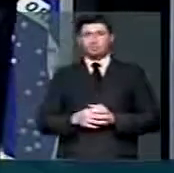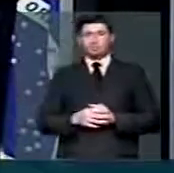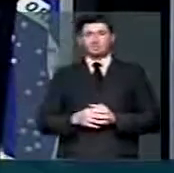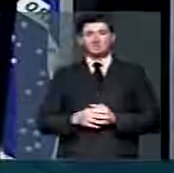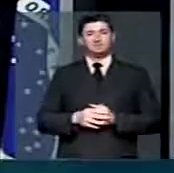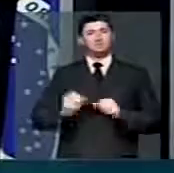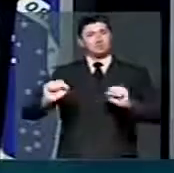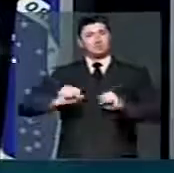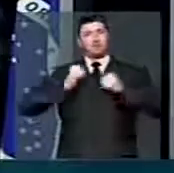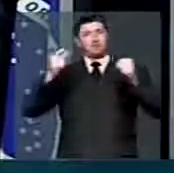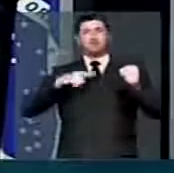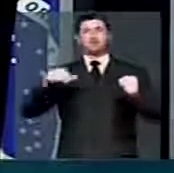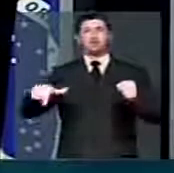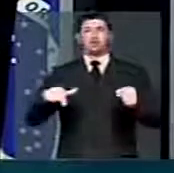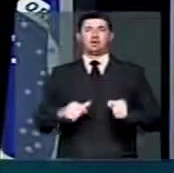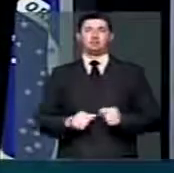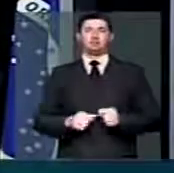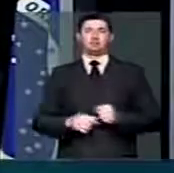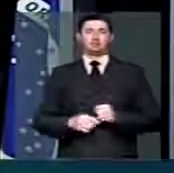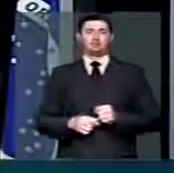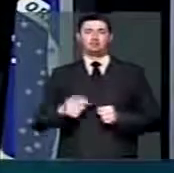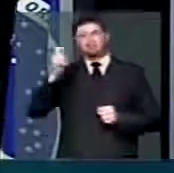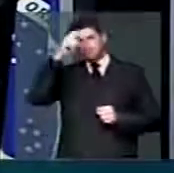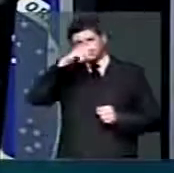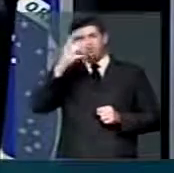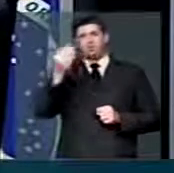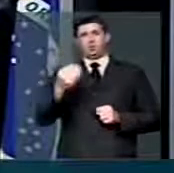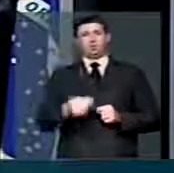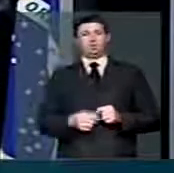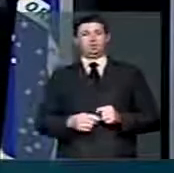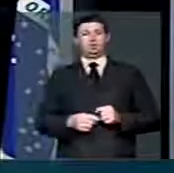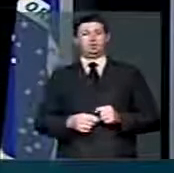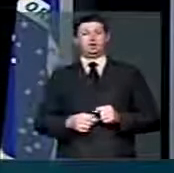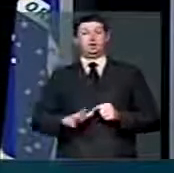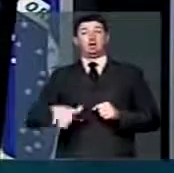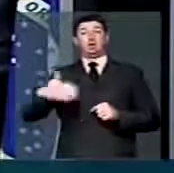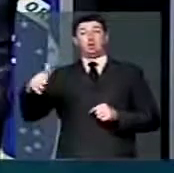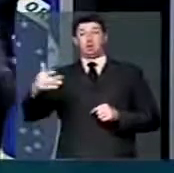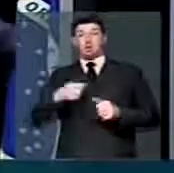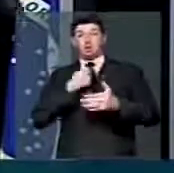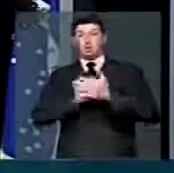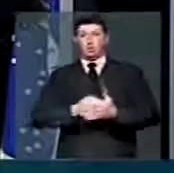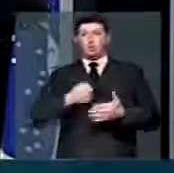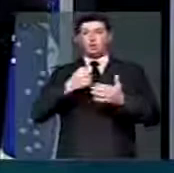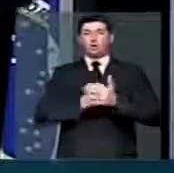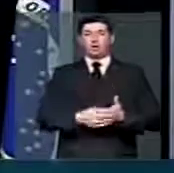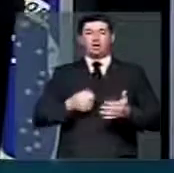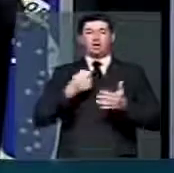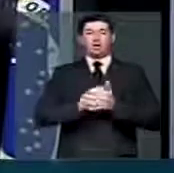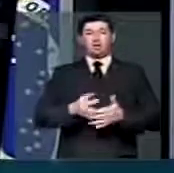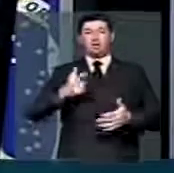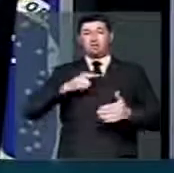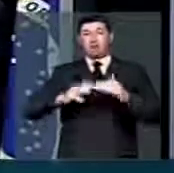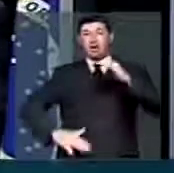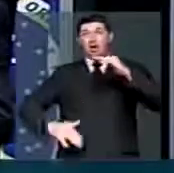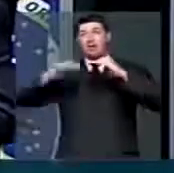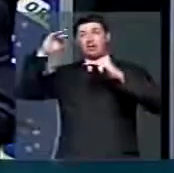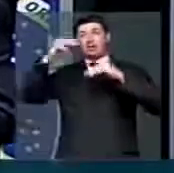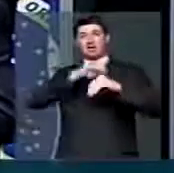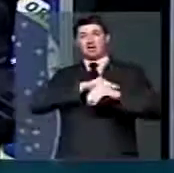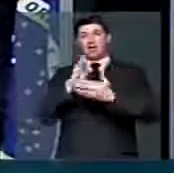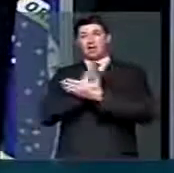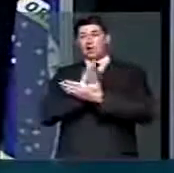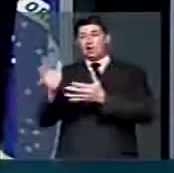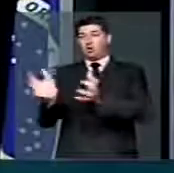traz indignação. É muito difícil, enquanto está se lutando para se melhorar o teto de algumas